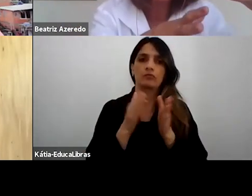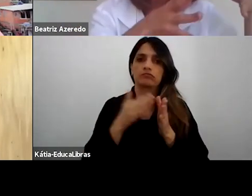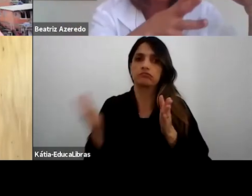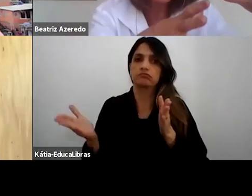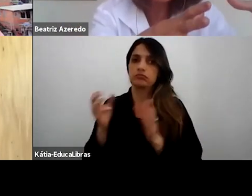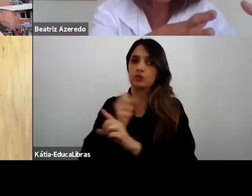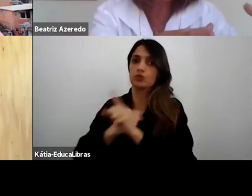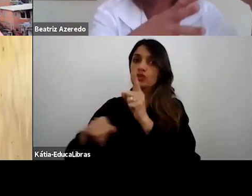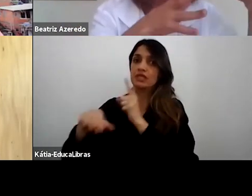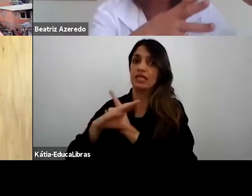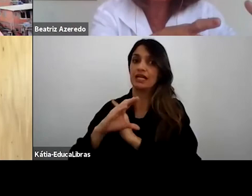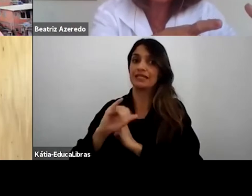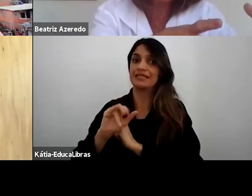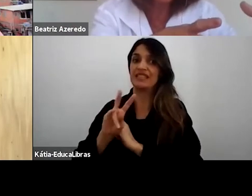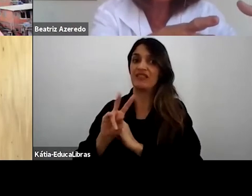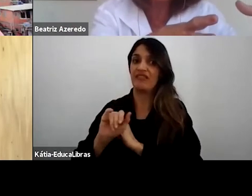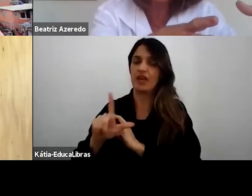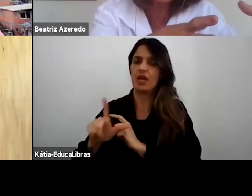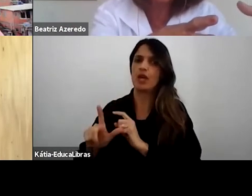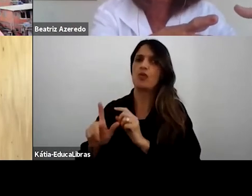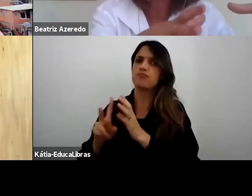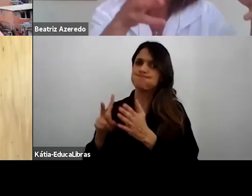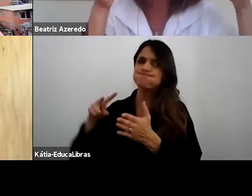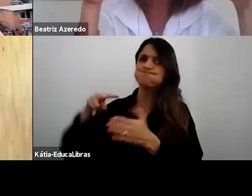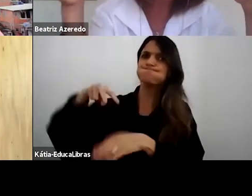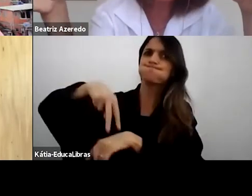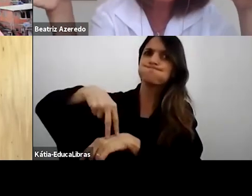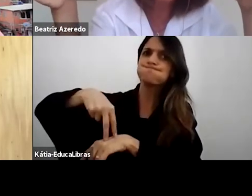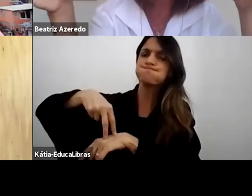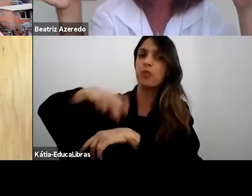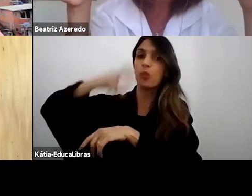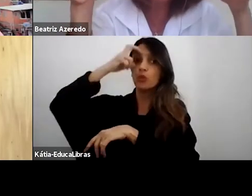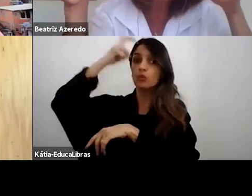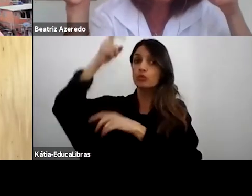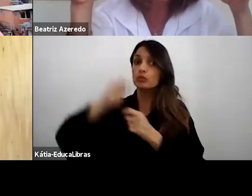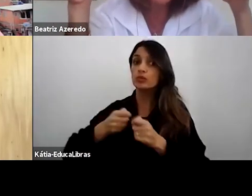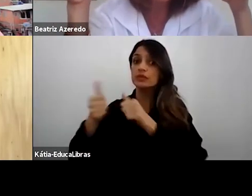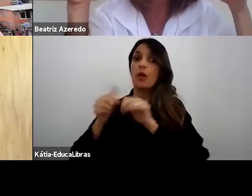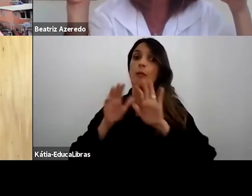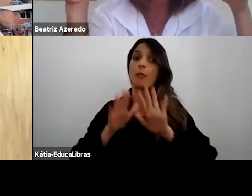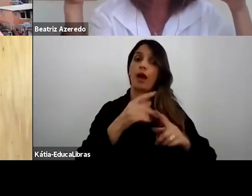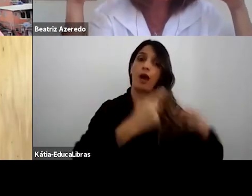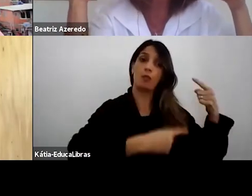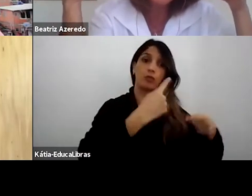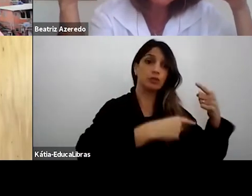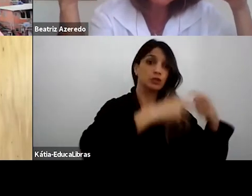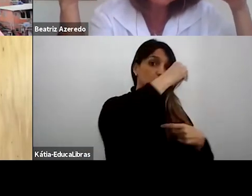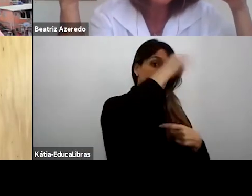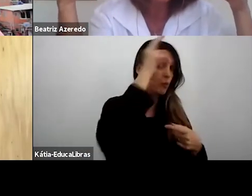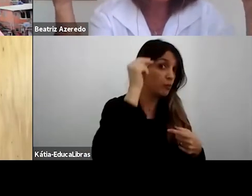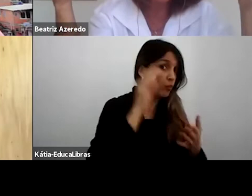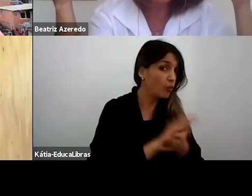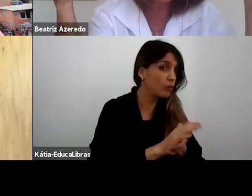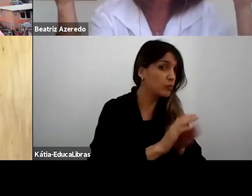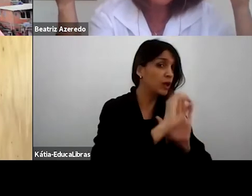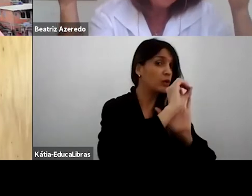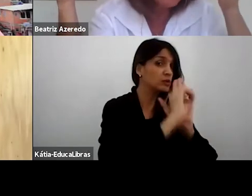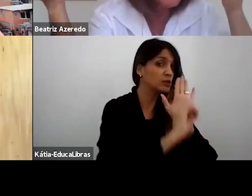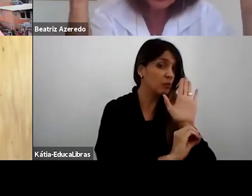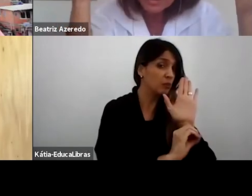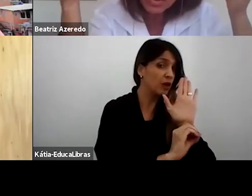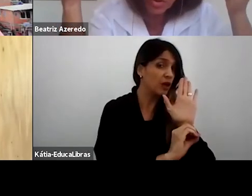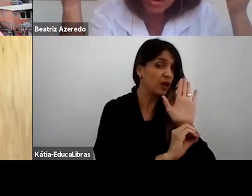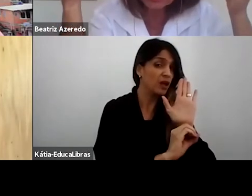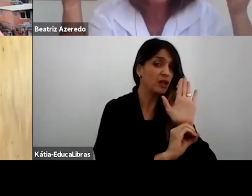civil fortalecer a cultura de doação, mas isso aqui, eu sempre brinco que em termos de orçamento, é como se fosse o